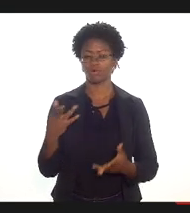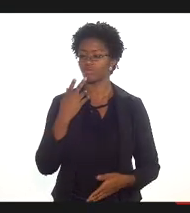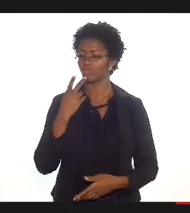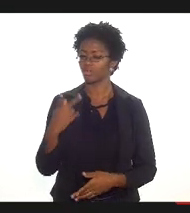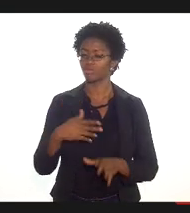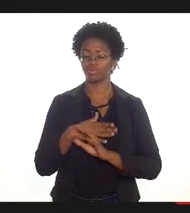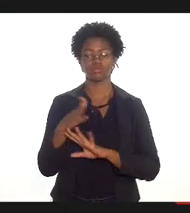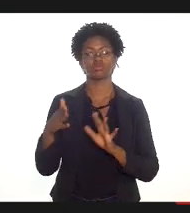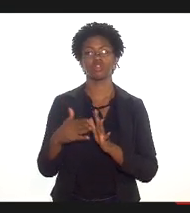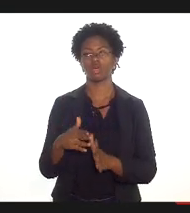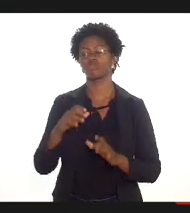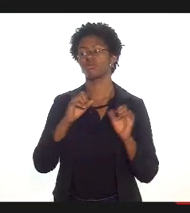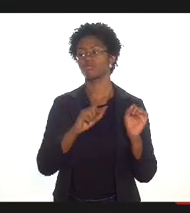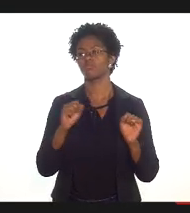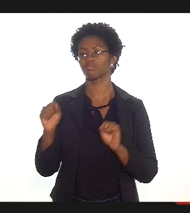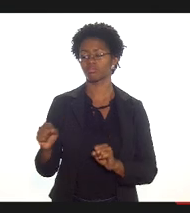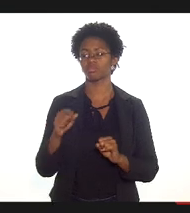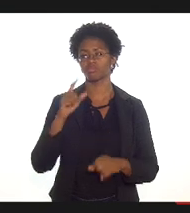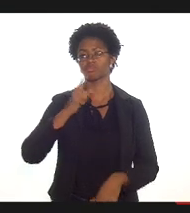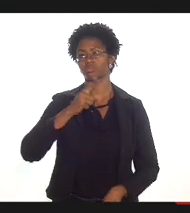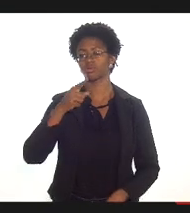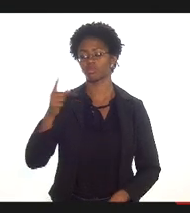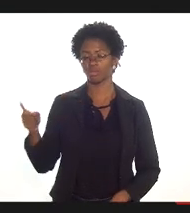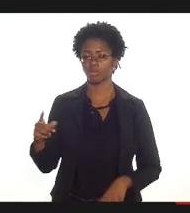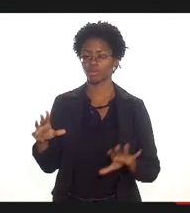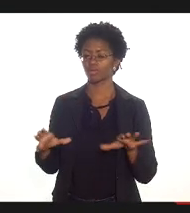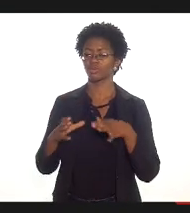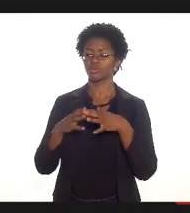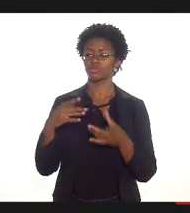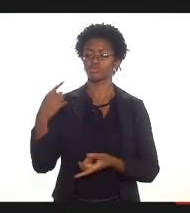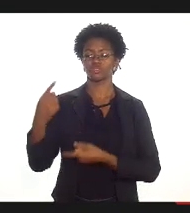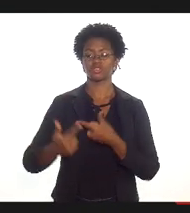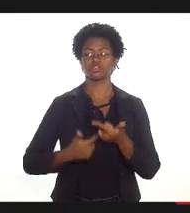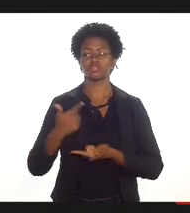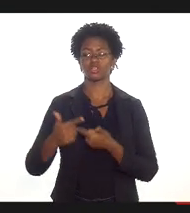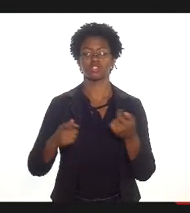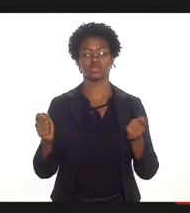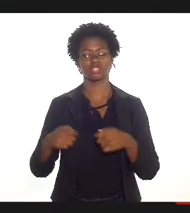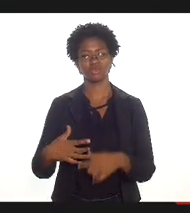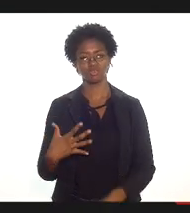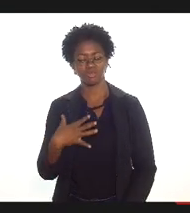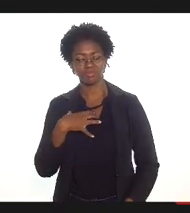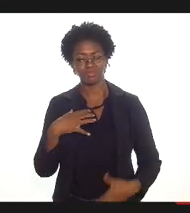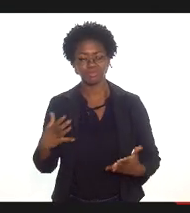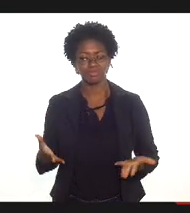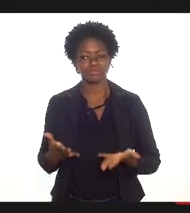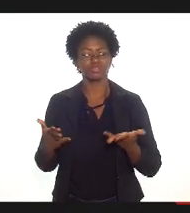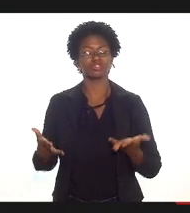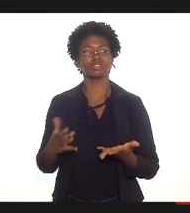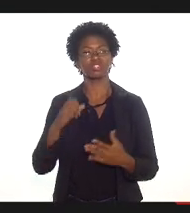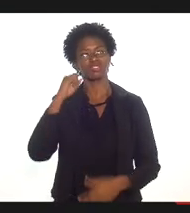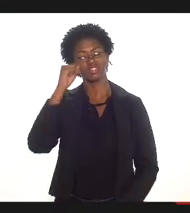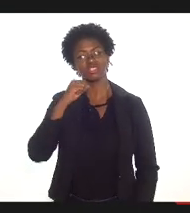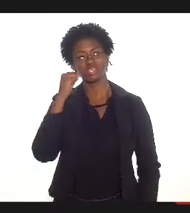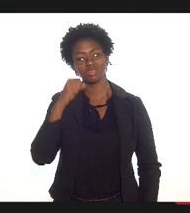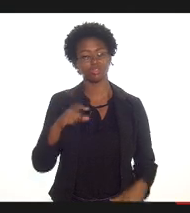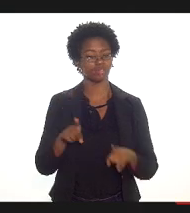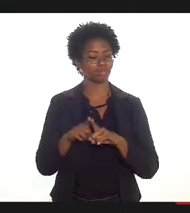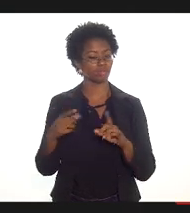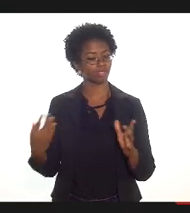autoridades, um grupo de trabalho em que a gente consiga sensibilizar o Senado para que seja